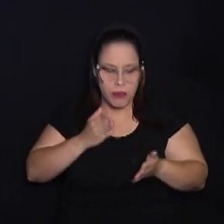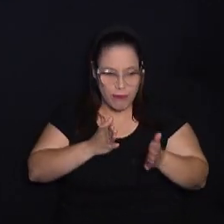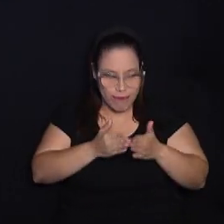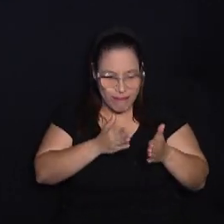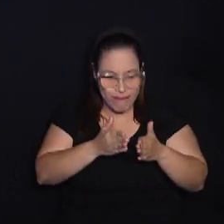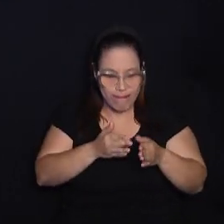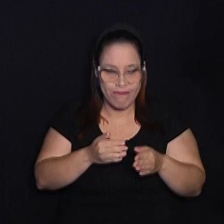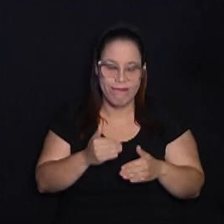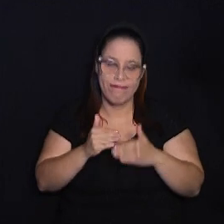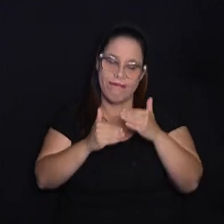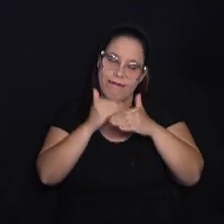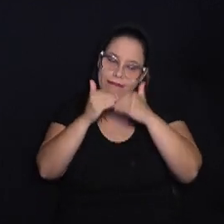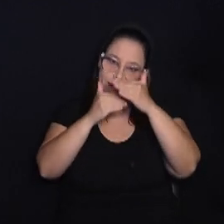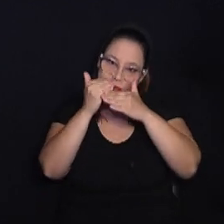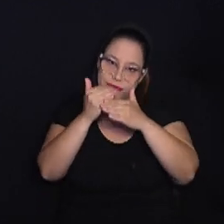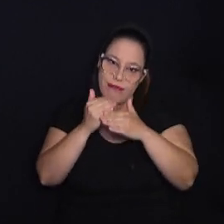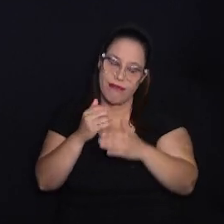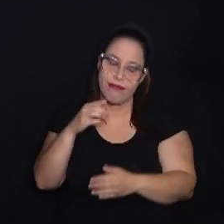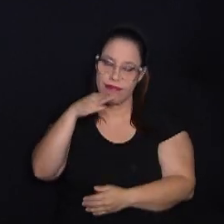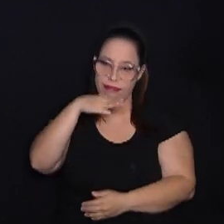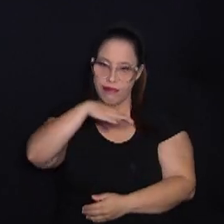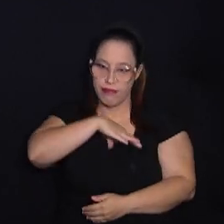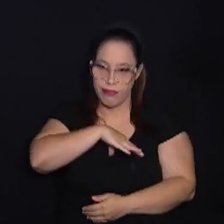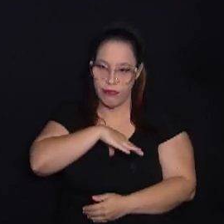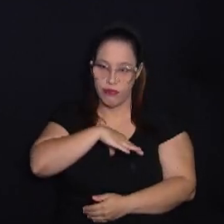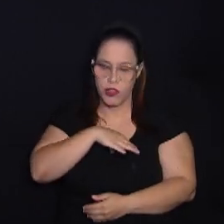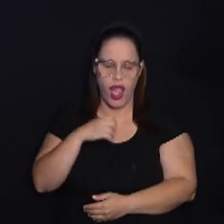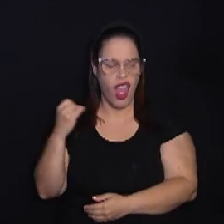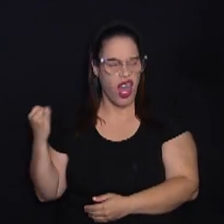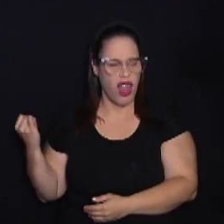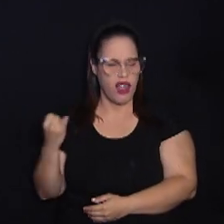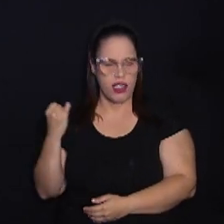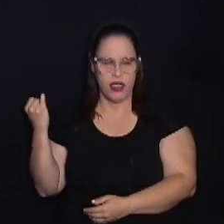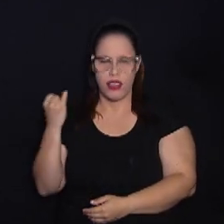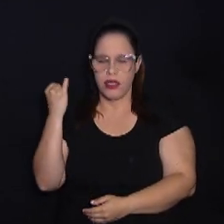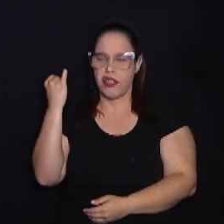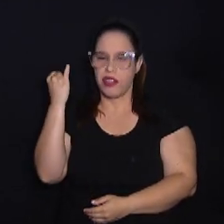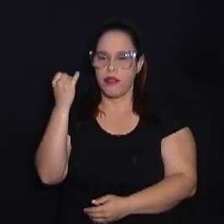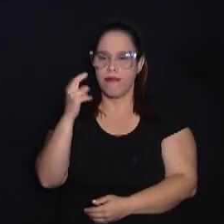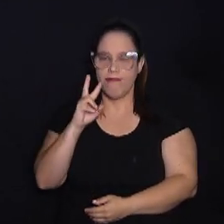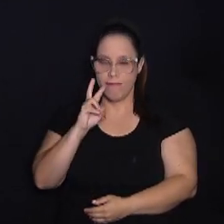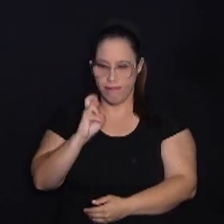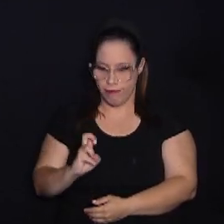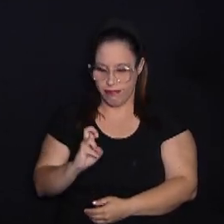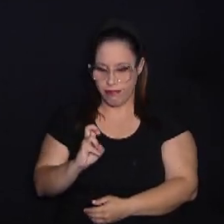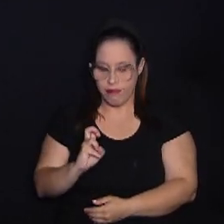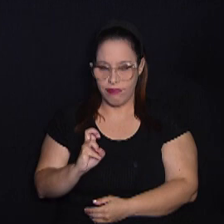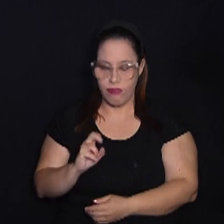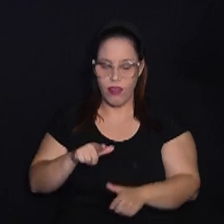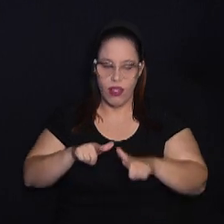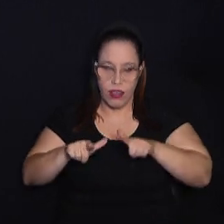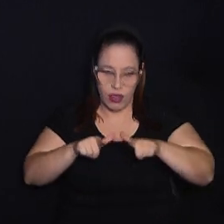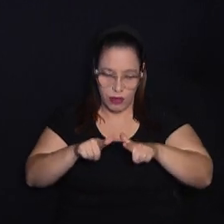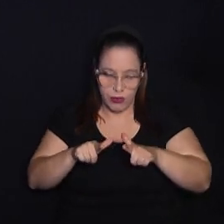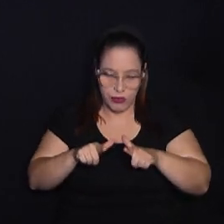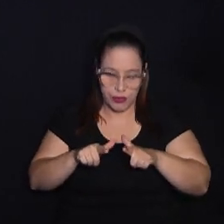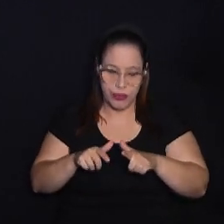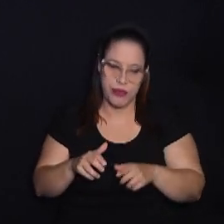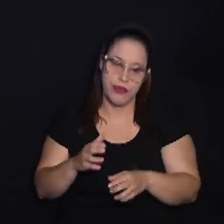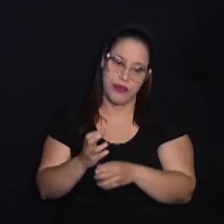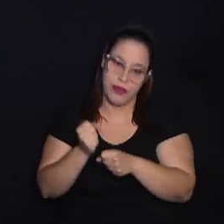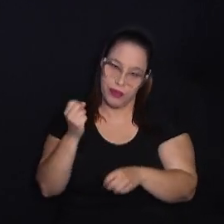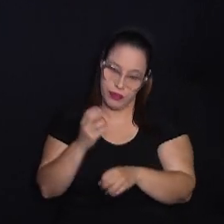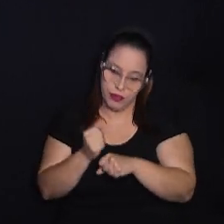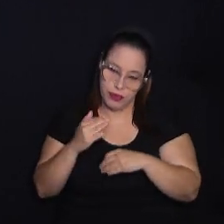construção dessa cidade. É reconhecer a importância que tem os trabalhadores da área contábil, que